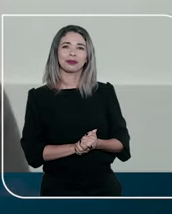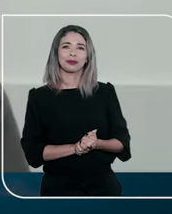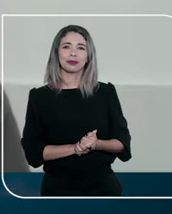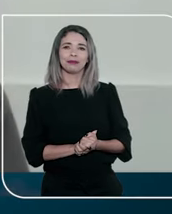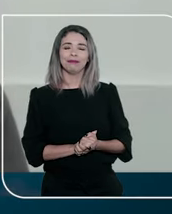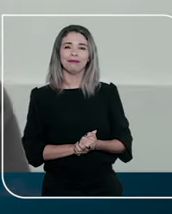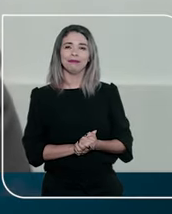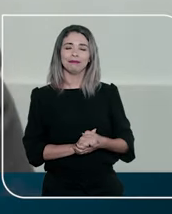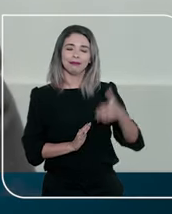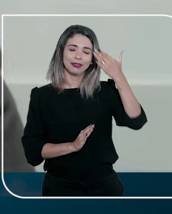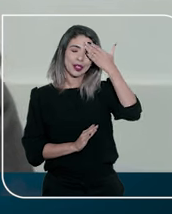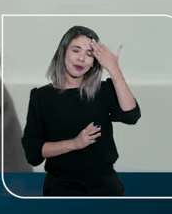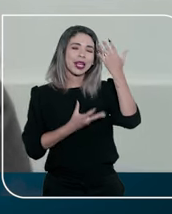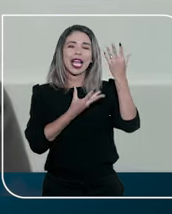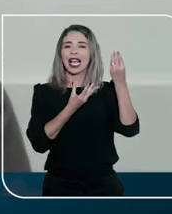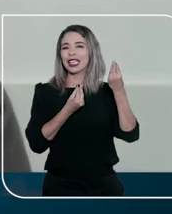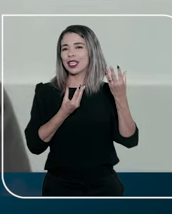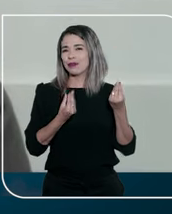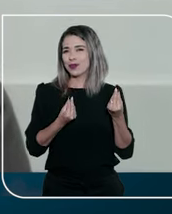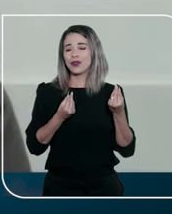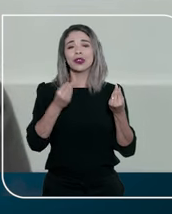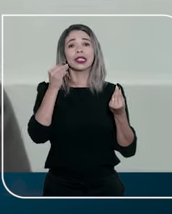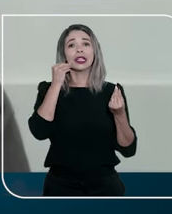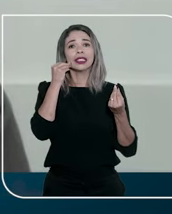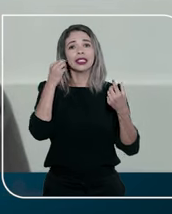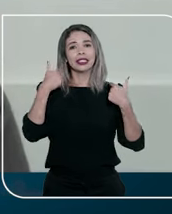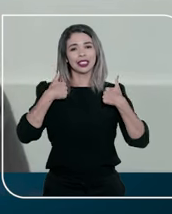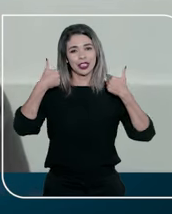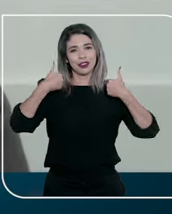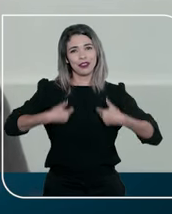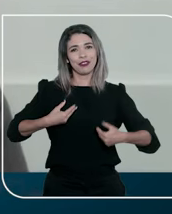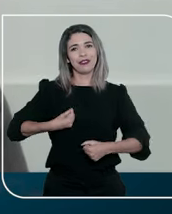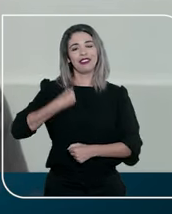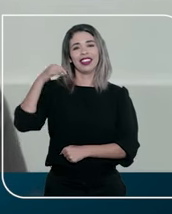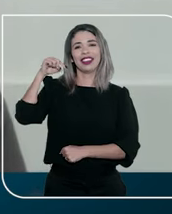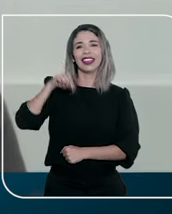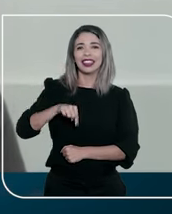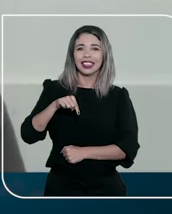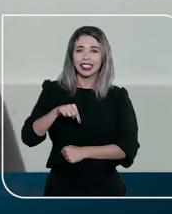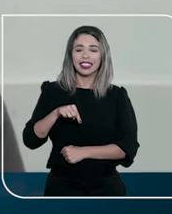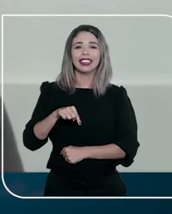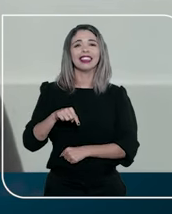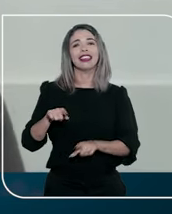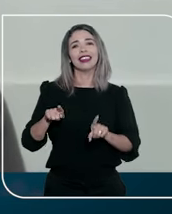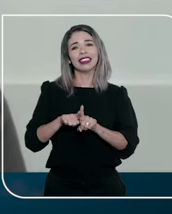Muito obrigado, Fátima, pela oportunidade, e não deixa de ser uma